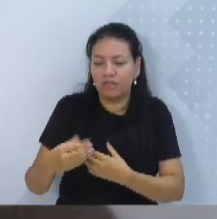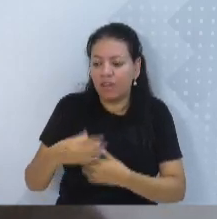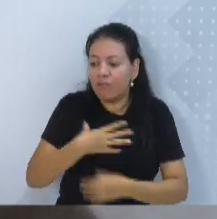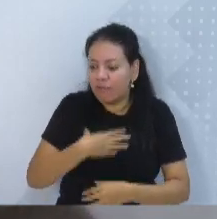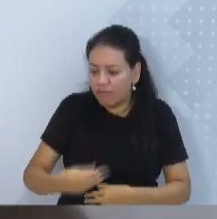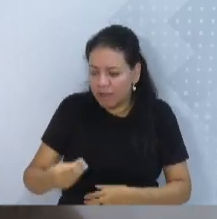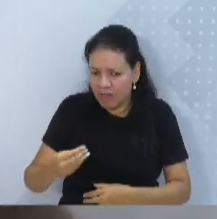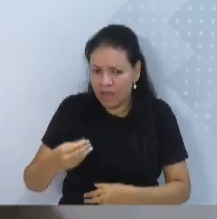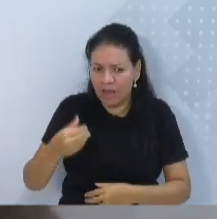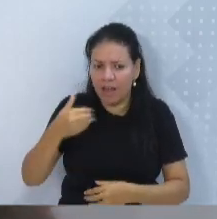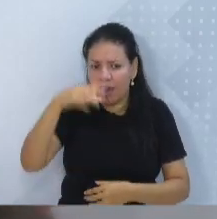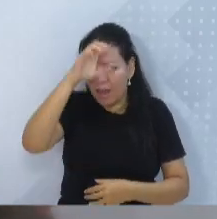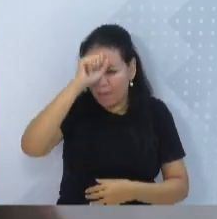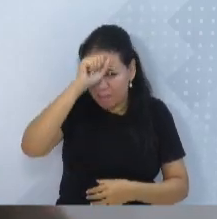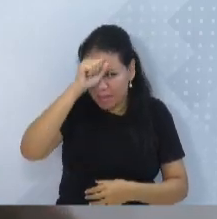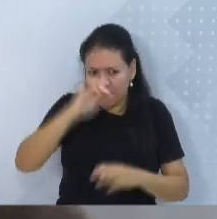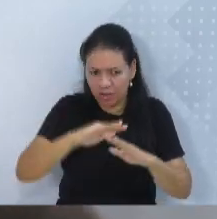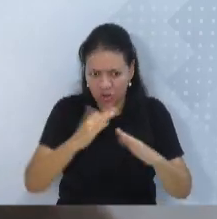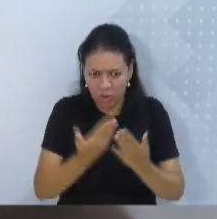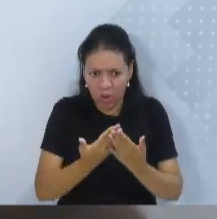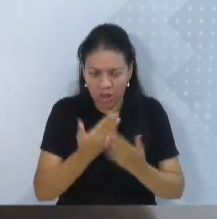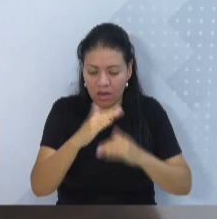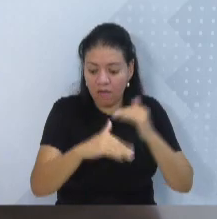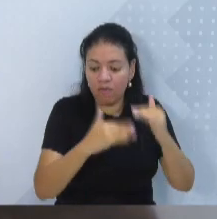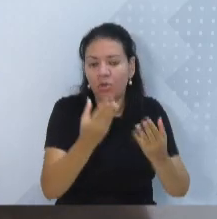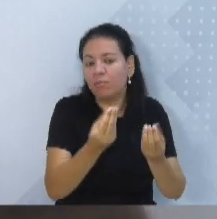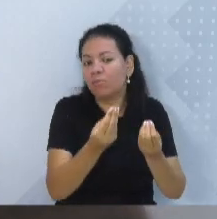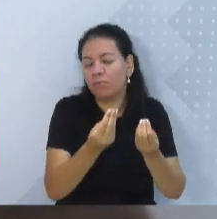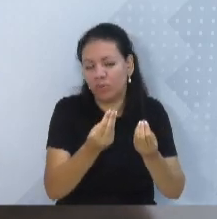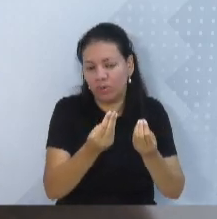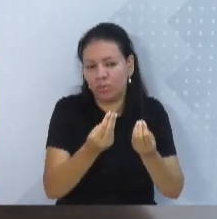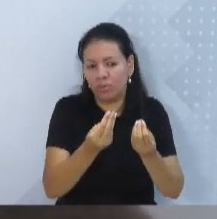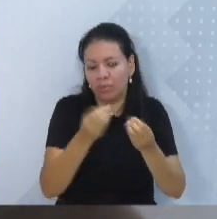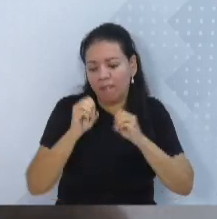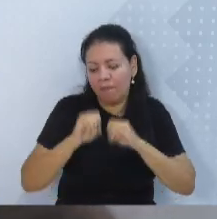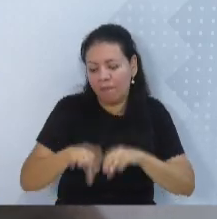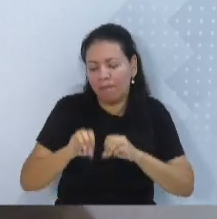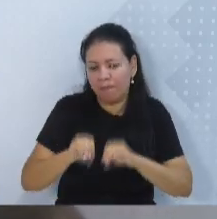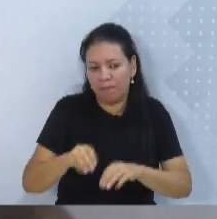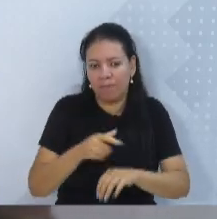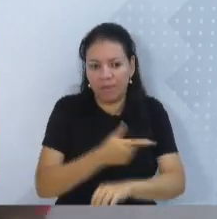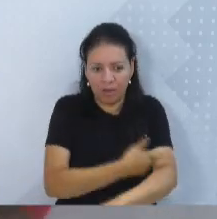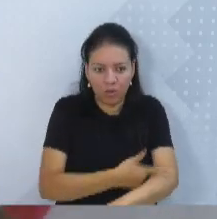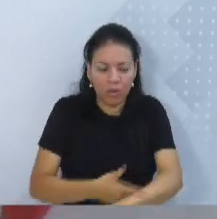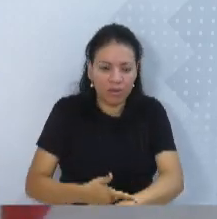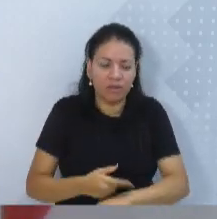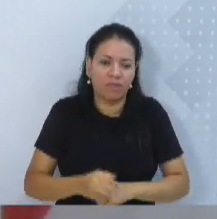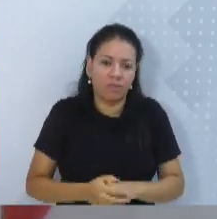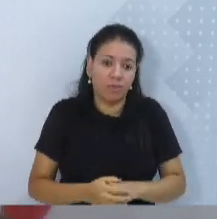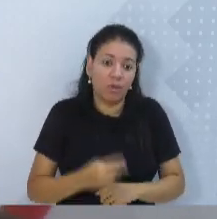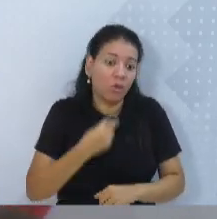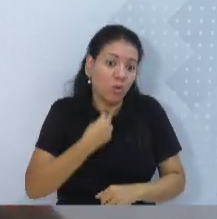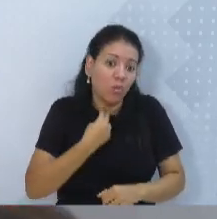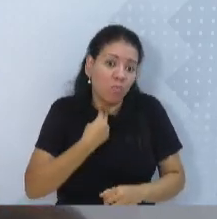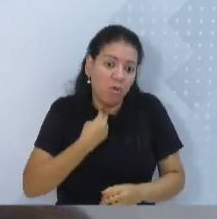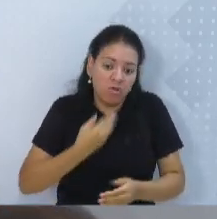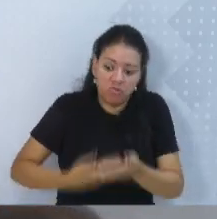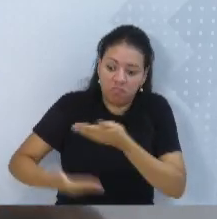ela evoluiu Bastante graças a educação e a gente não pode retroceder